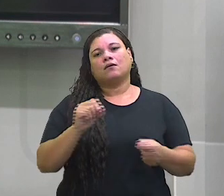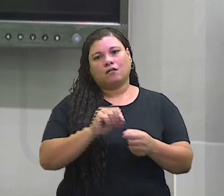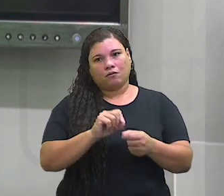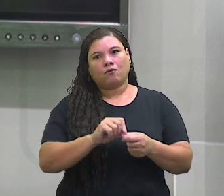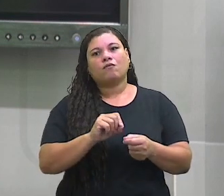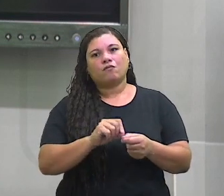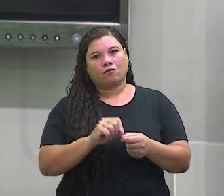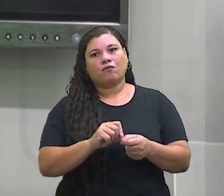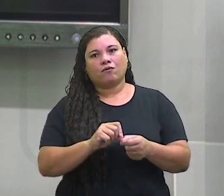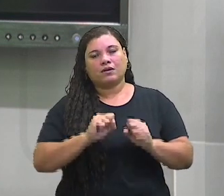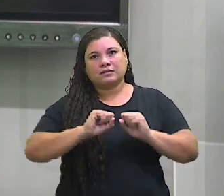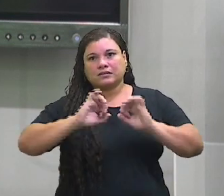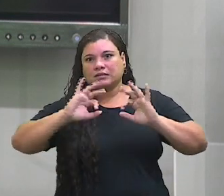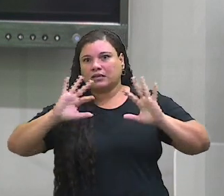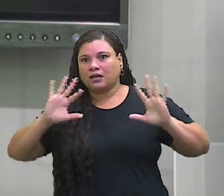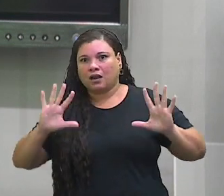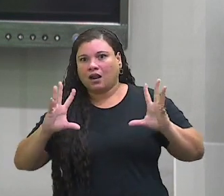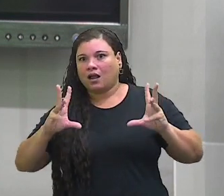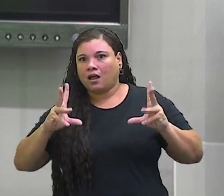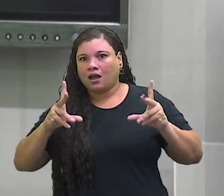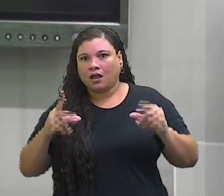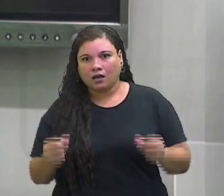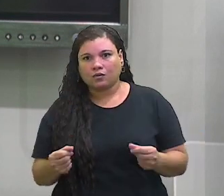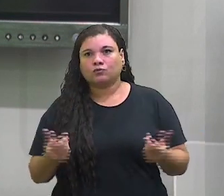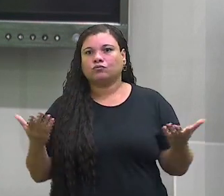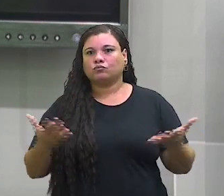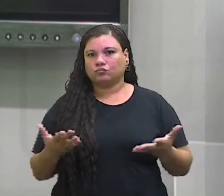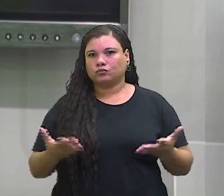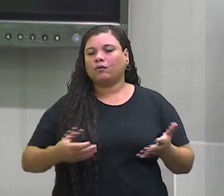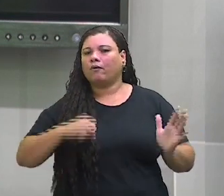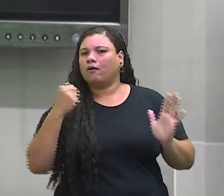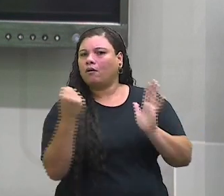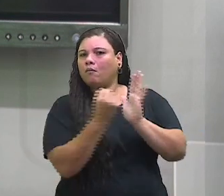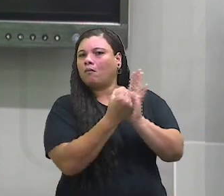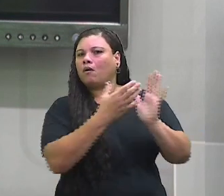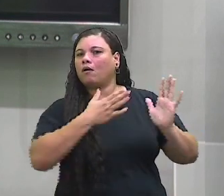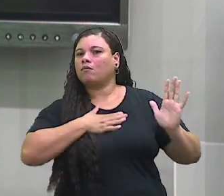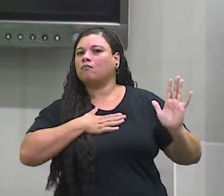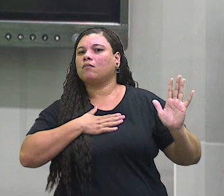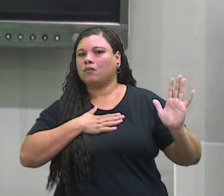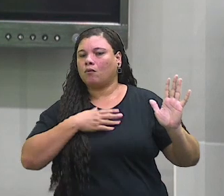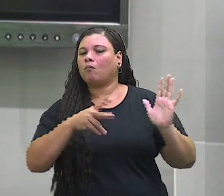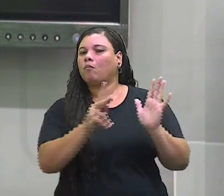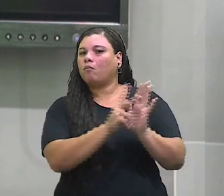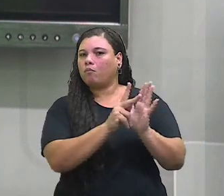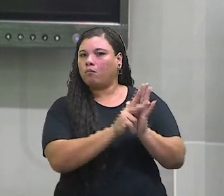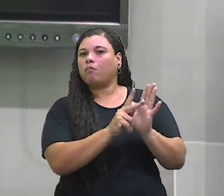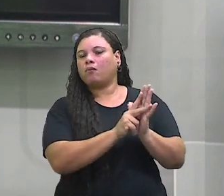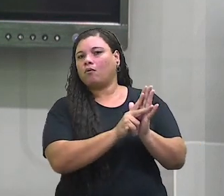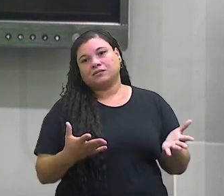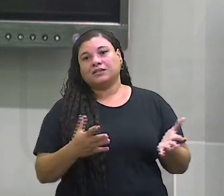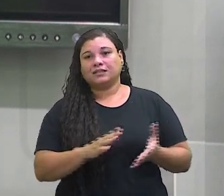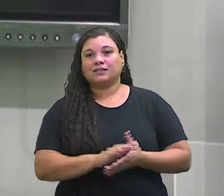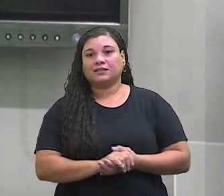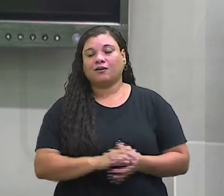para esclarecer as dúvidas, o gênio decidiu marcar seu nome na escultura, marcando-o